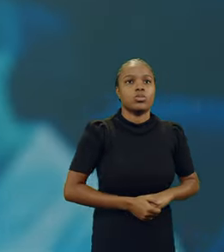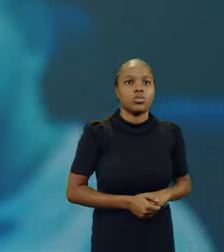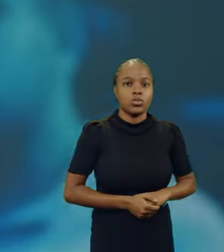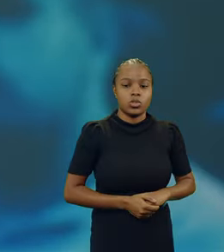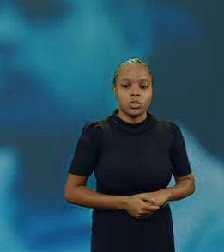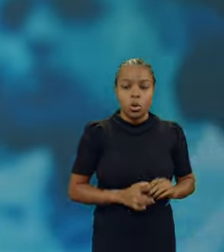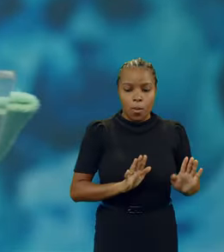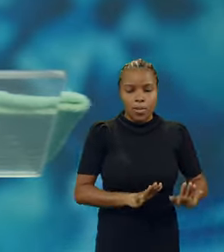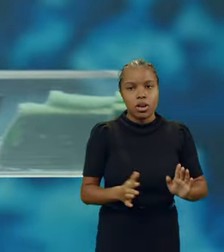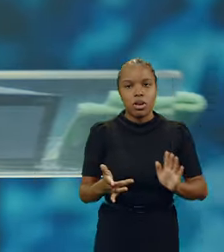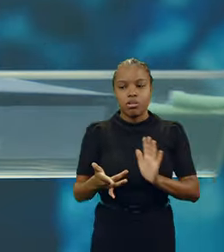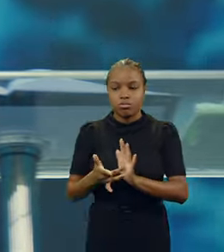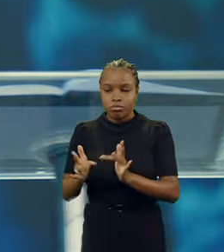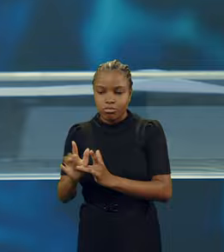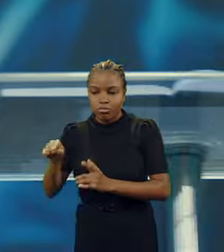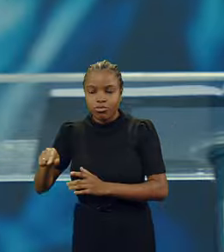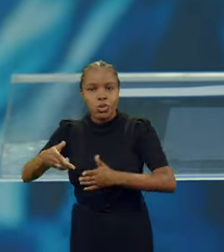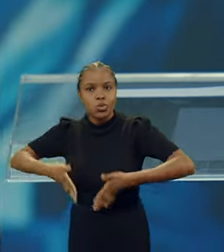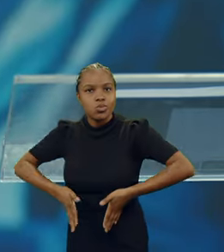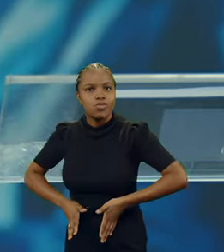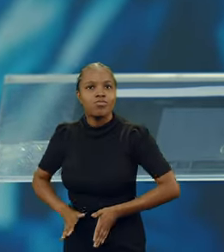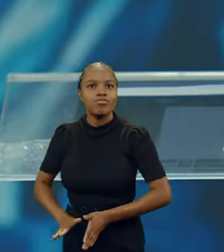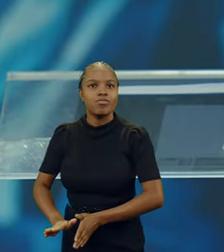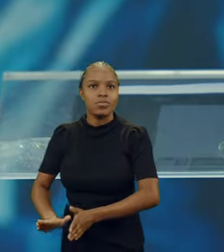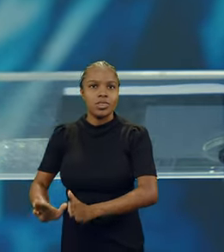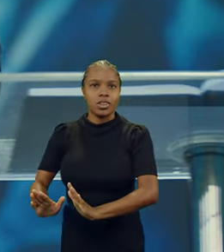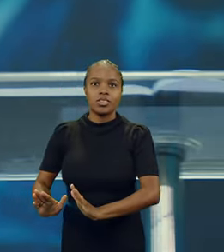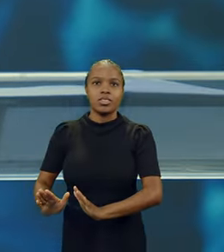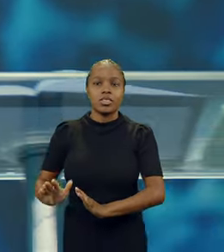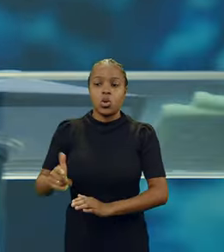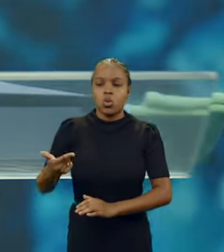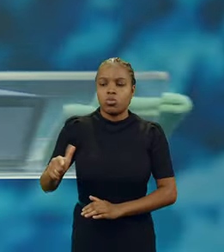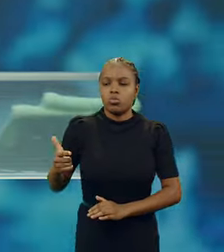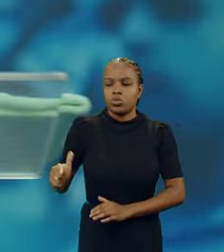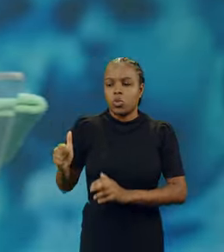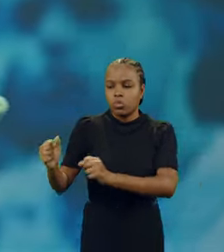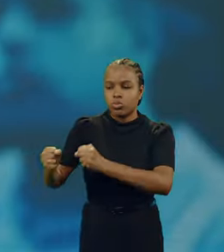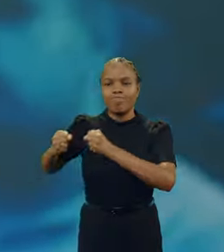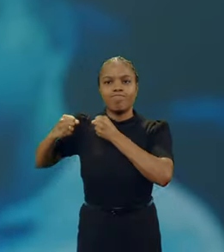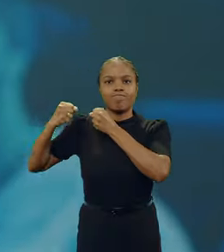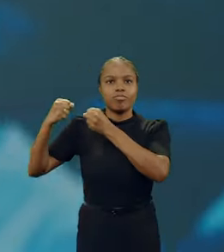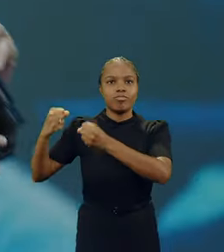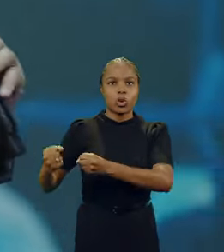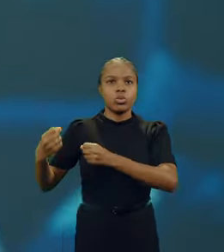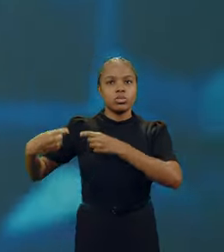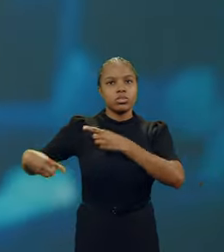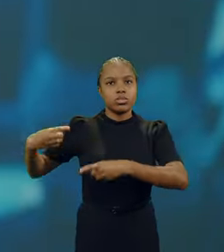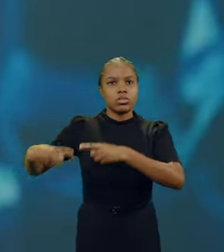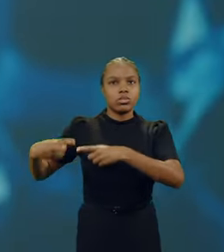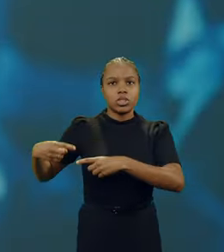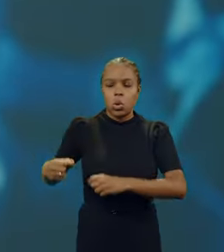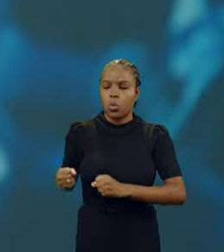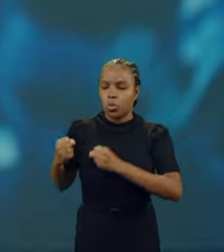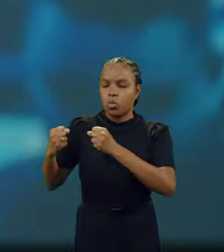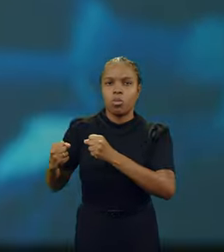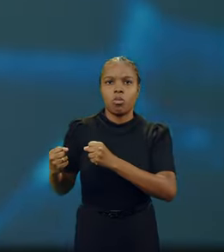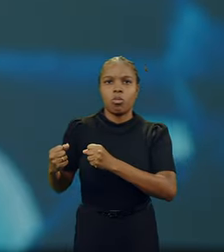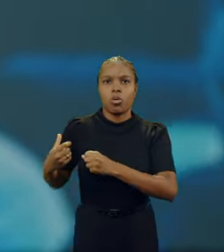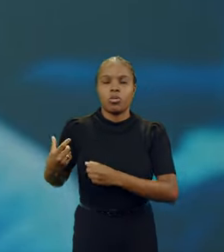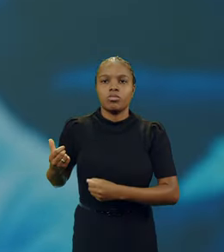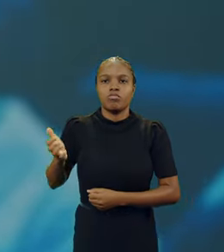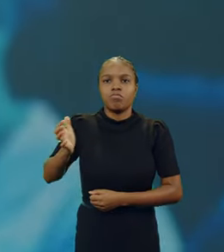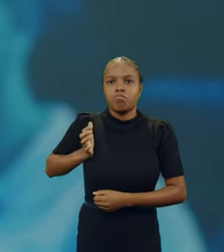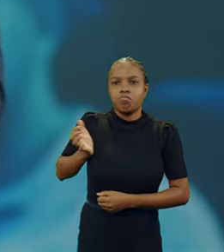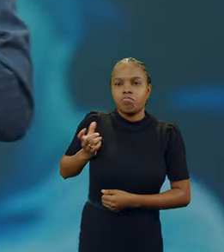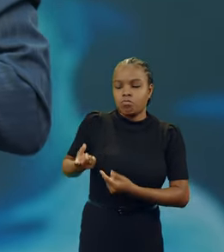Jesus Cristo, quando nasceu, ele nasce sem nenhum poder político e sem nenhuma riqueza humana.